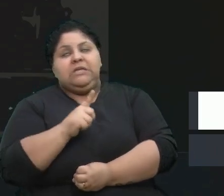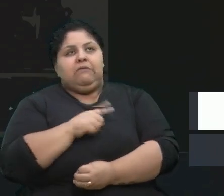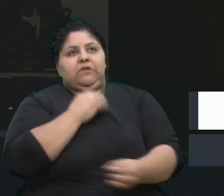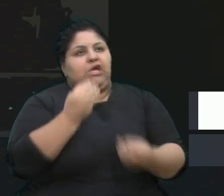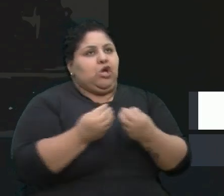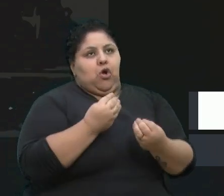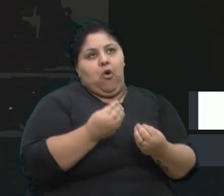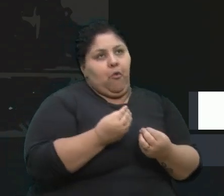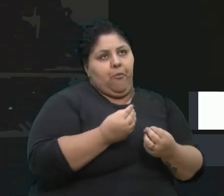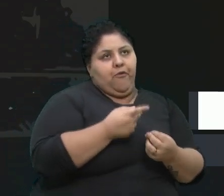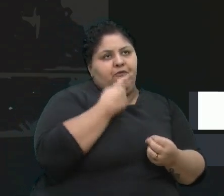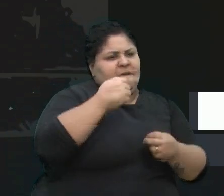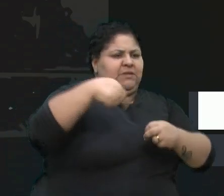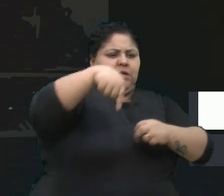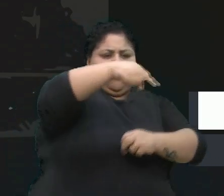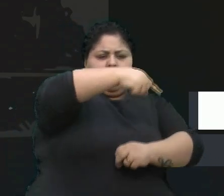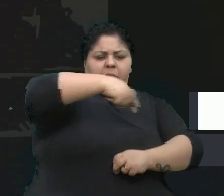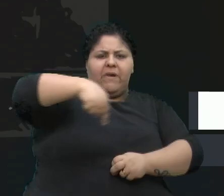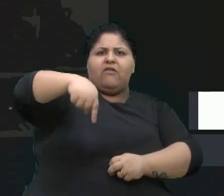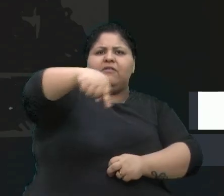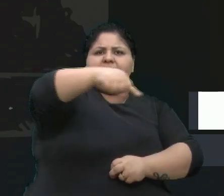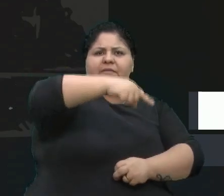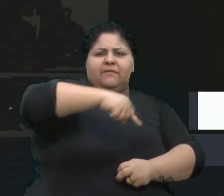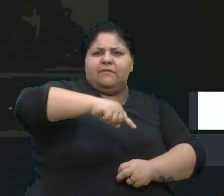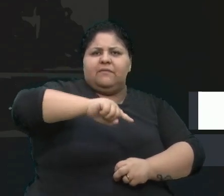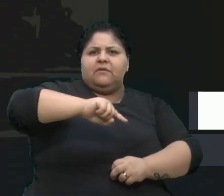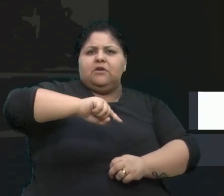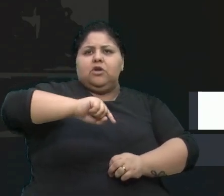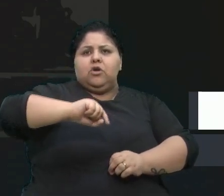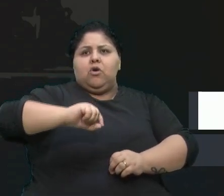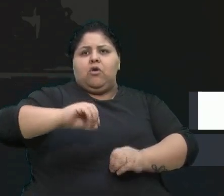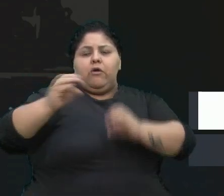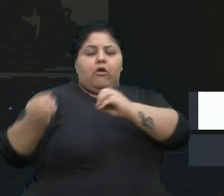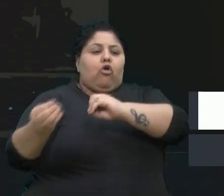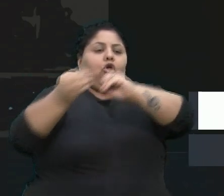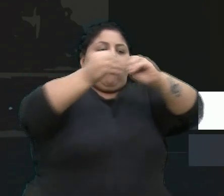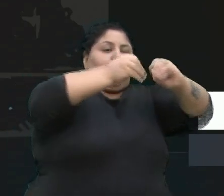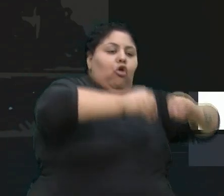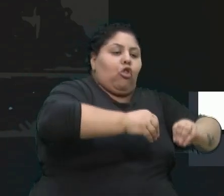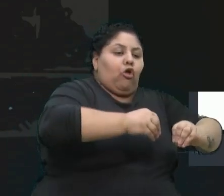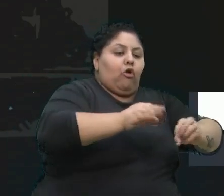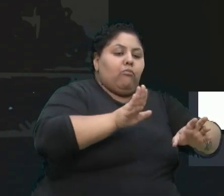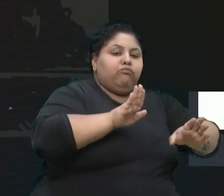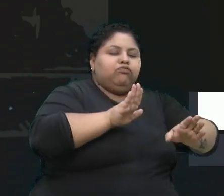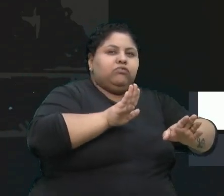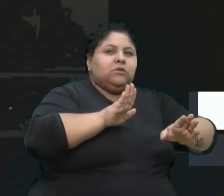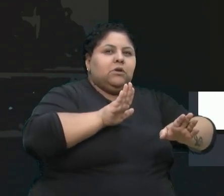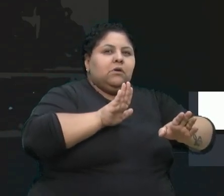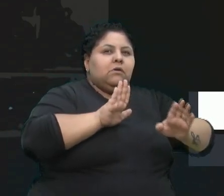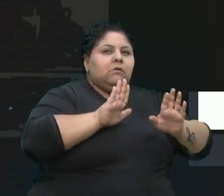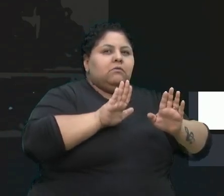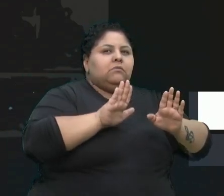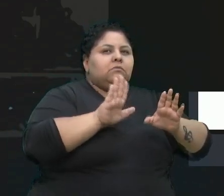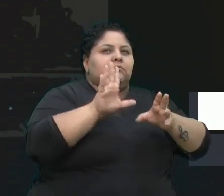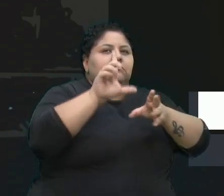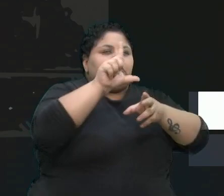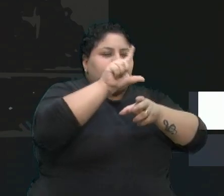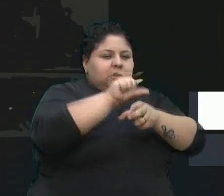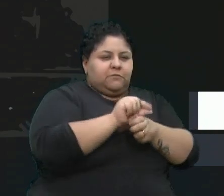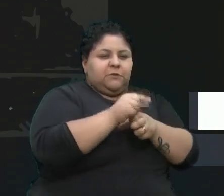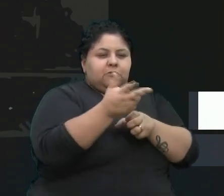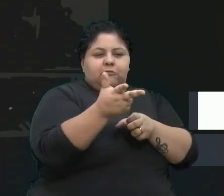uma rotatória, pelo menos se coloque ou um redutor de velocidade, ou a sinalização, uma sinaleira, mas